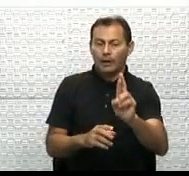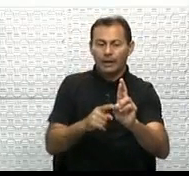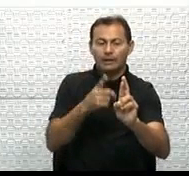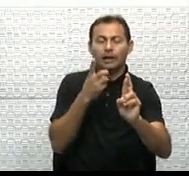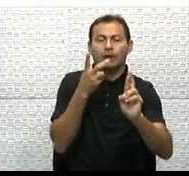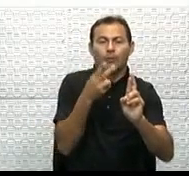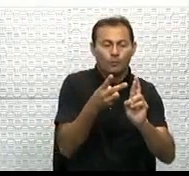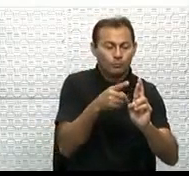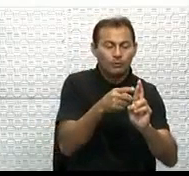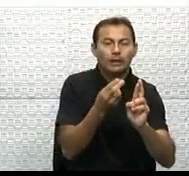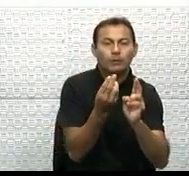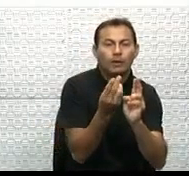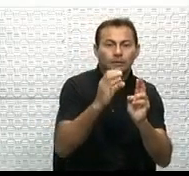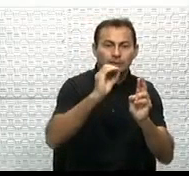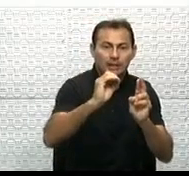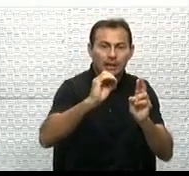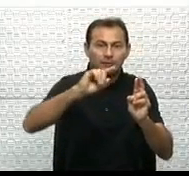a